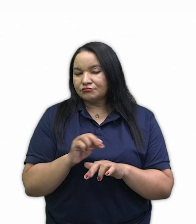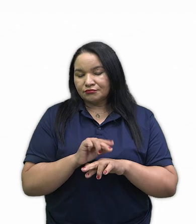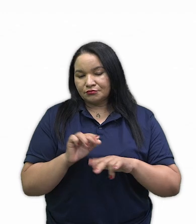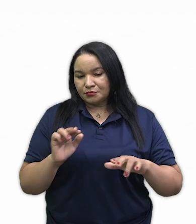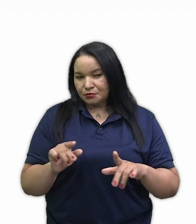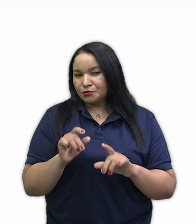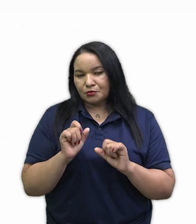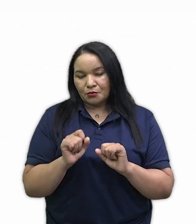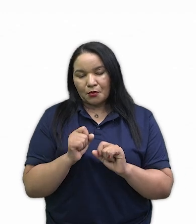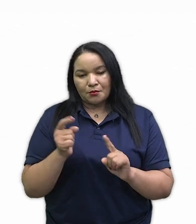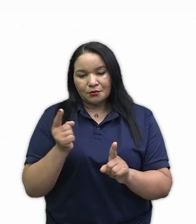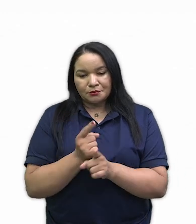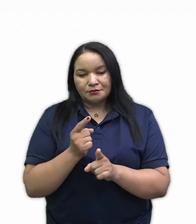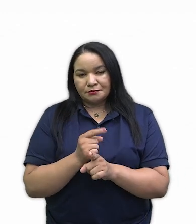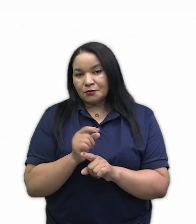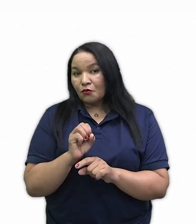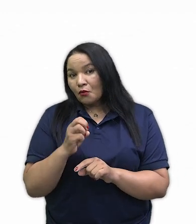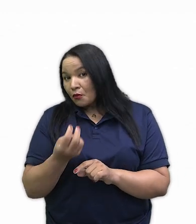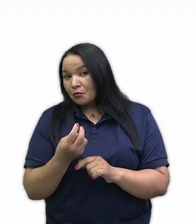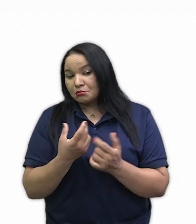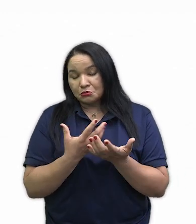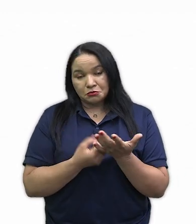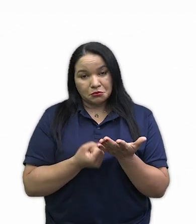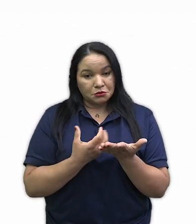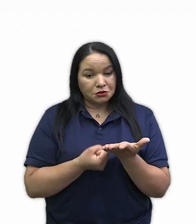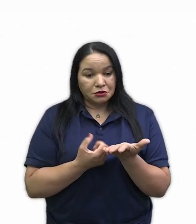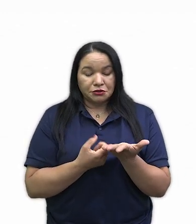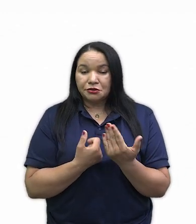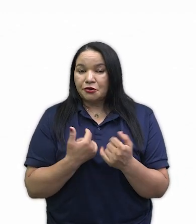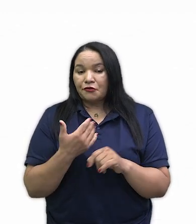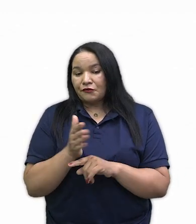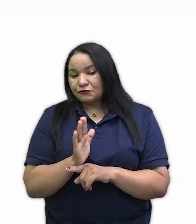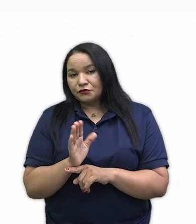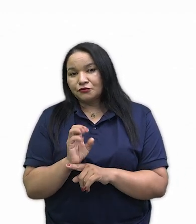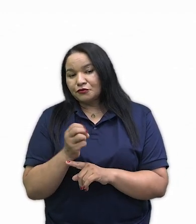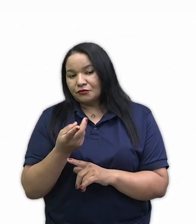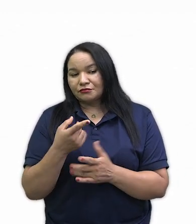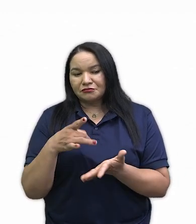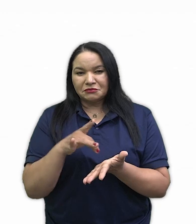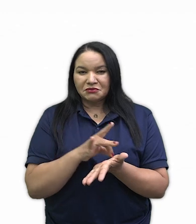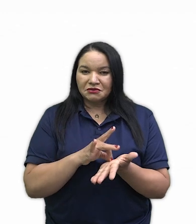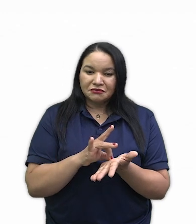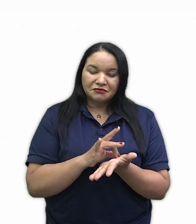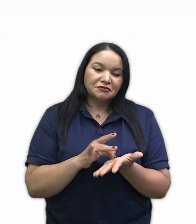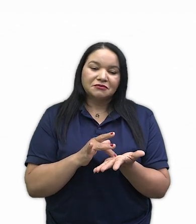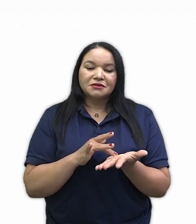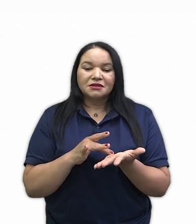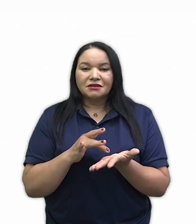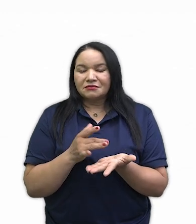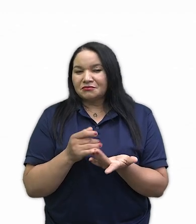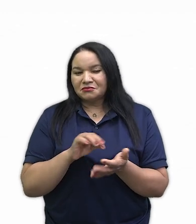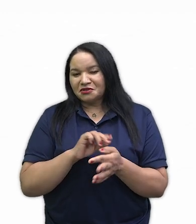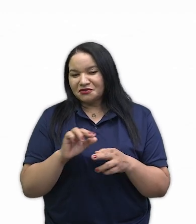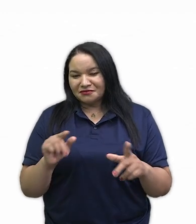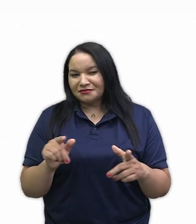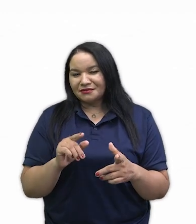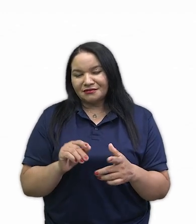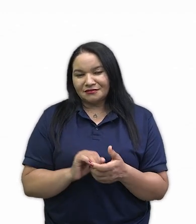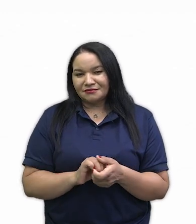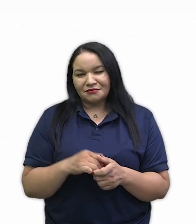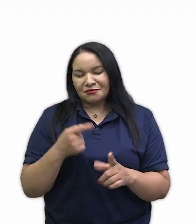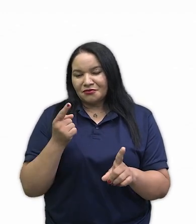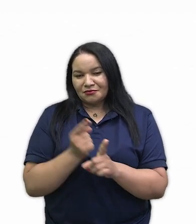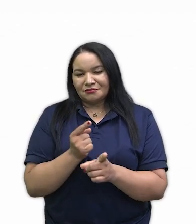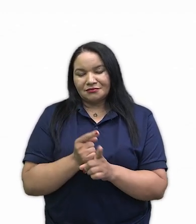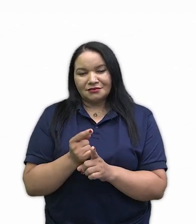formas de baixar também, né, vídeo, até CD, DVD aí desses Piratex, às vezes